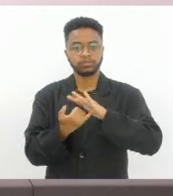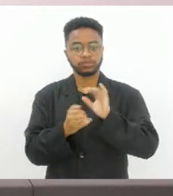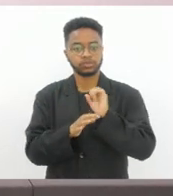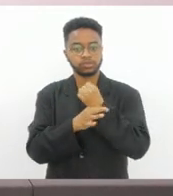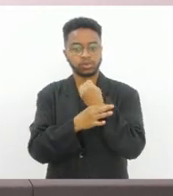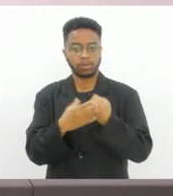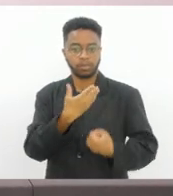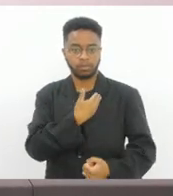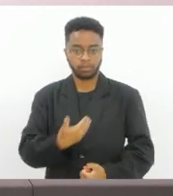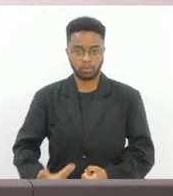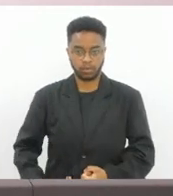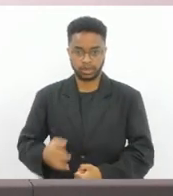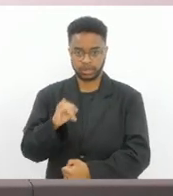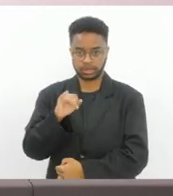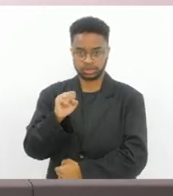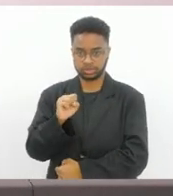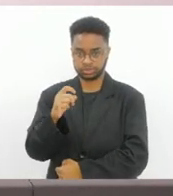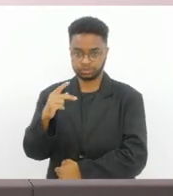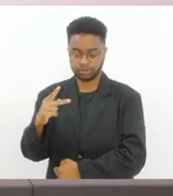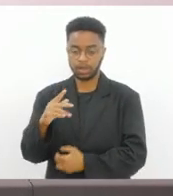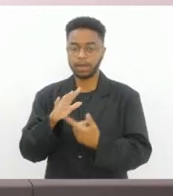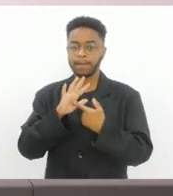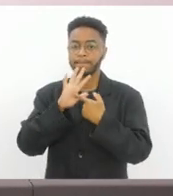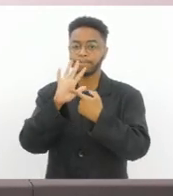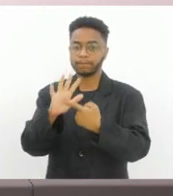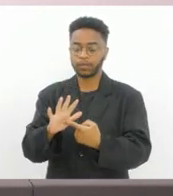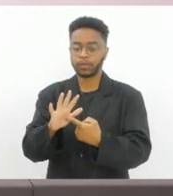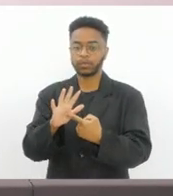Pública, o ISP, apontam que, dos